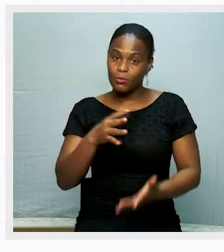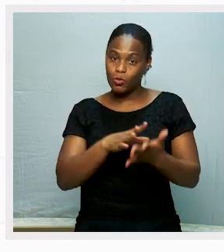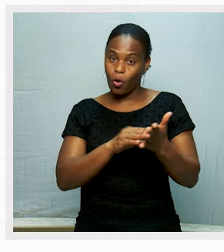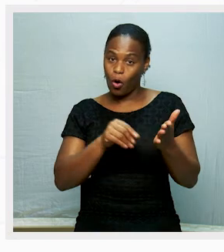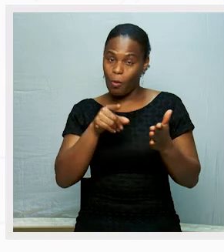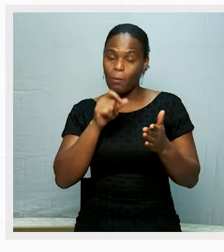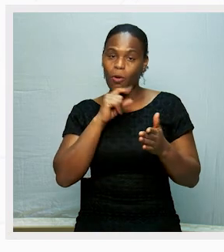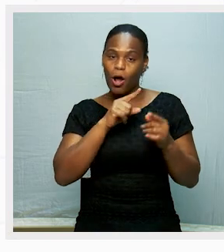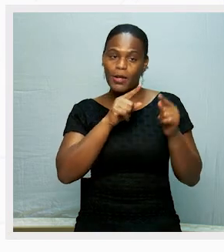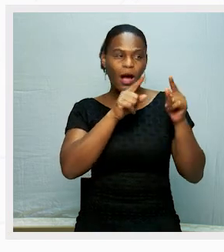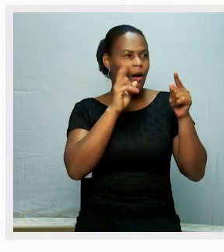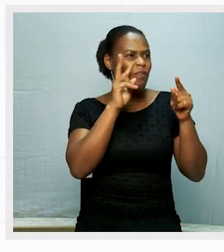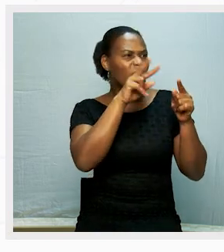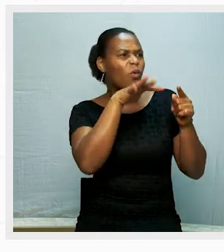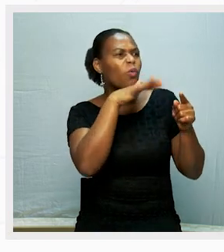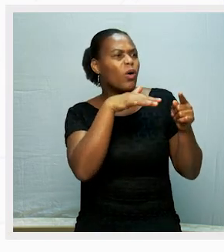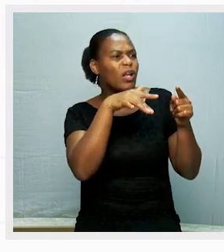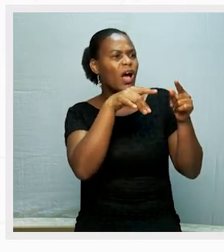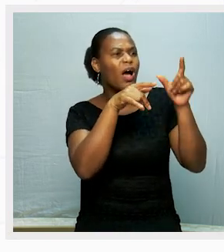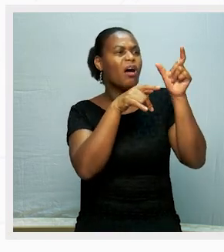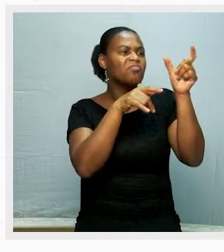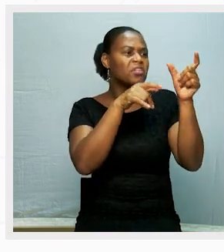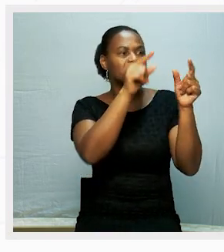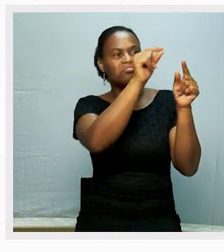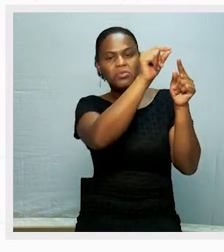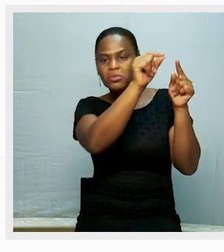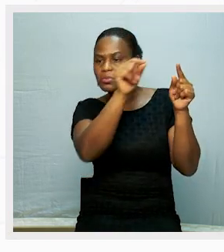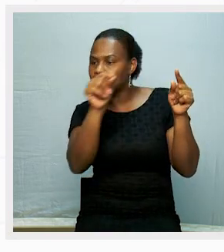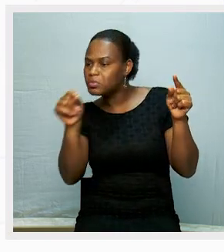Depois de copiar, podem fazer a ligação.